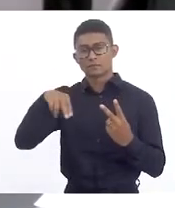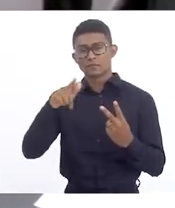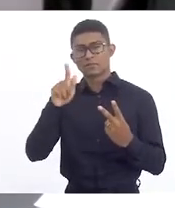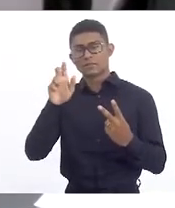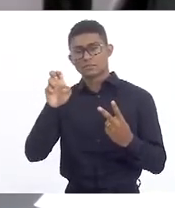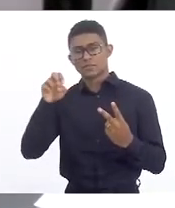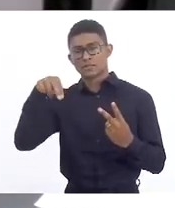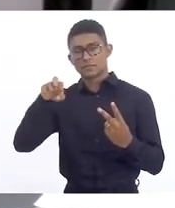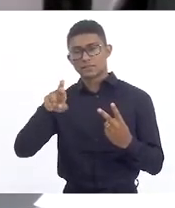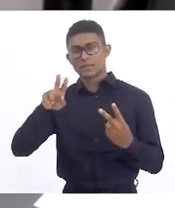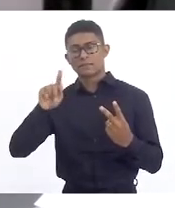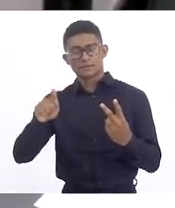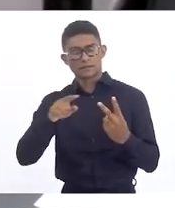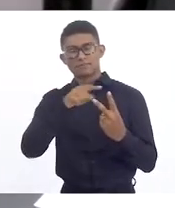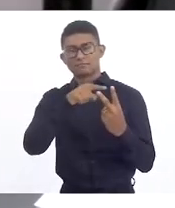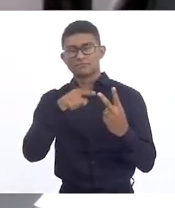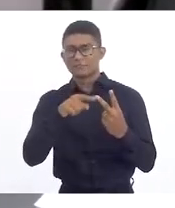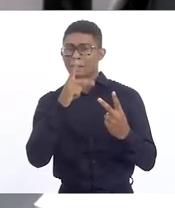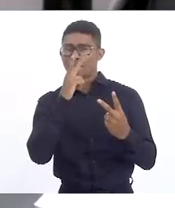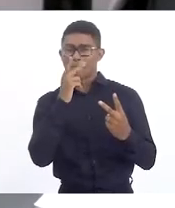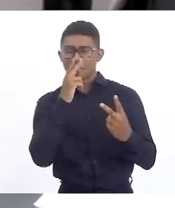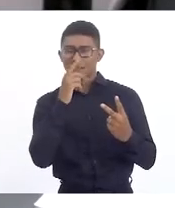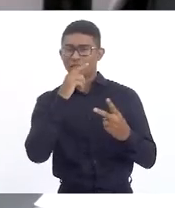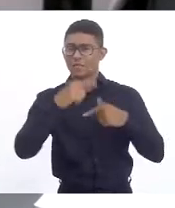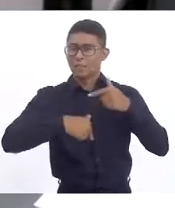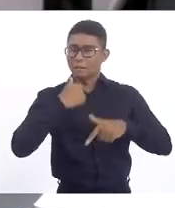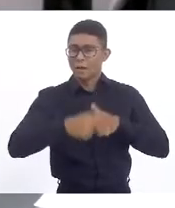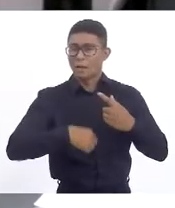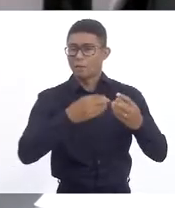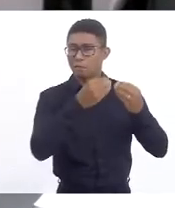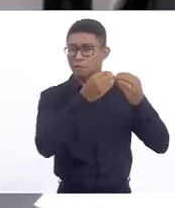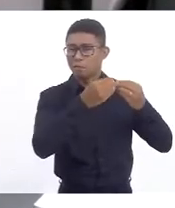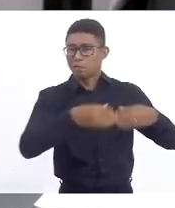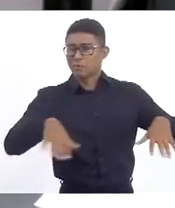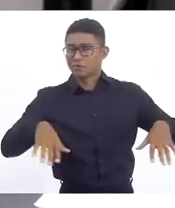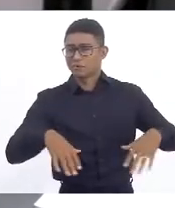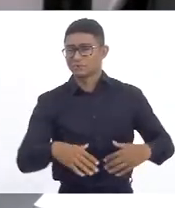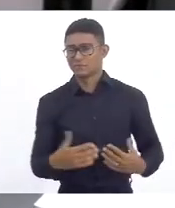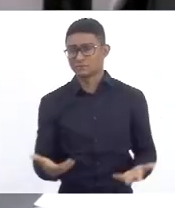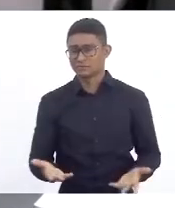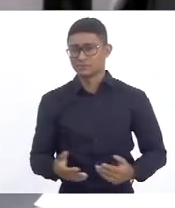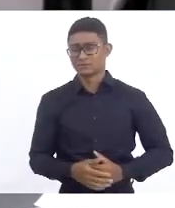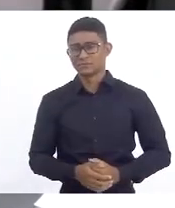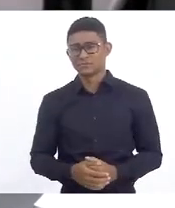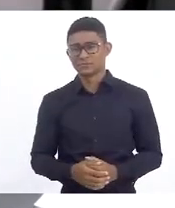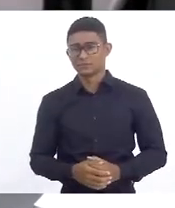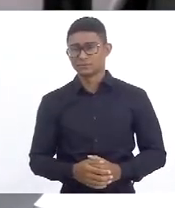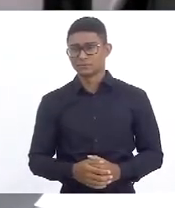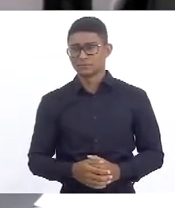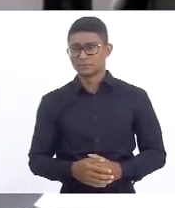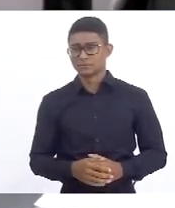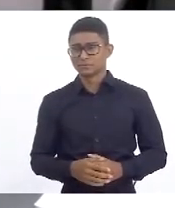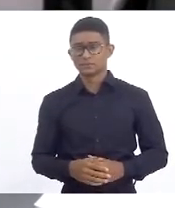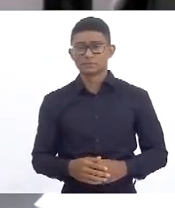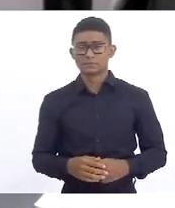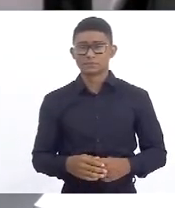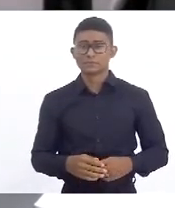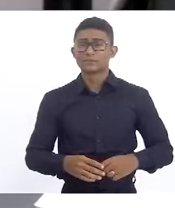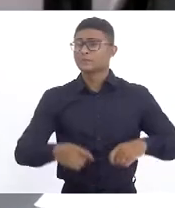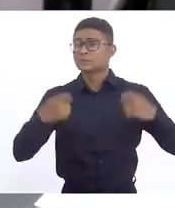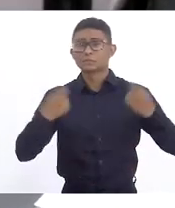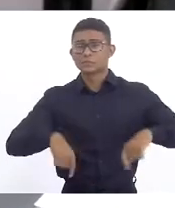fracasso. É um fracasso. E esse fortalecimento só poderá ocorrer com